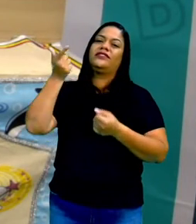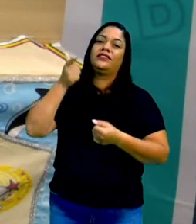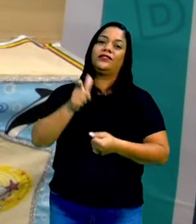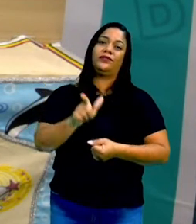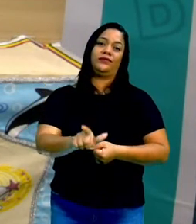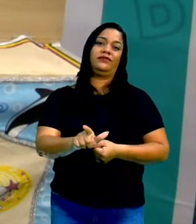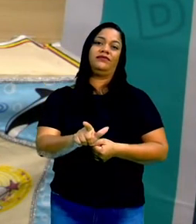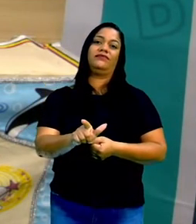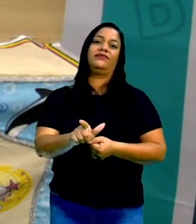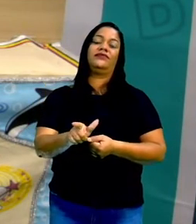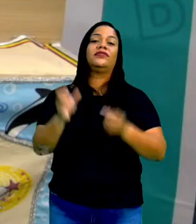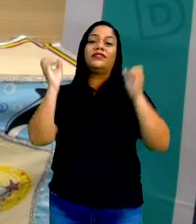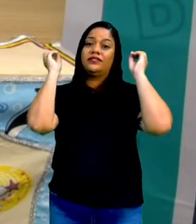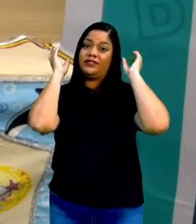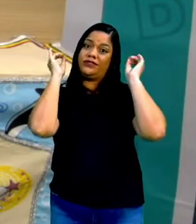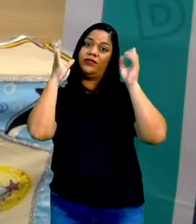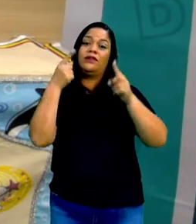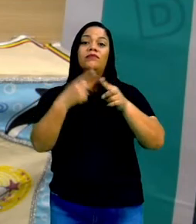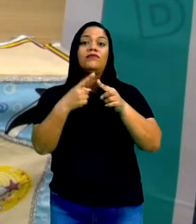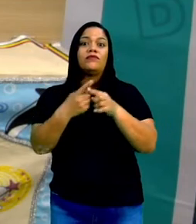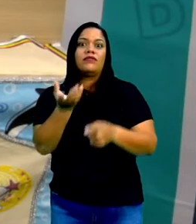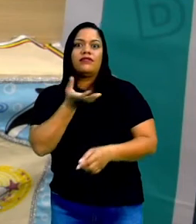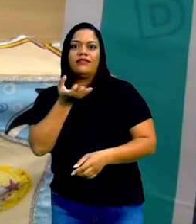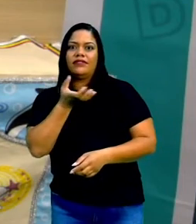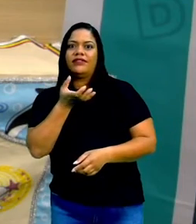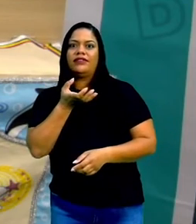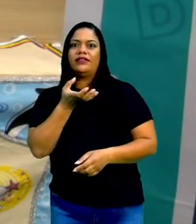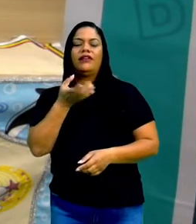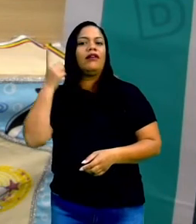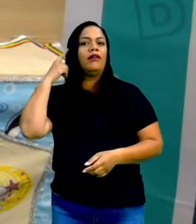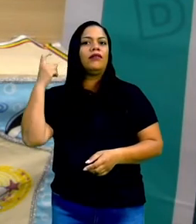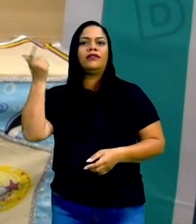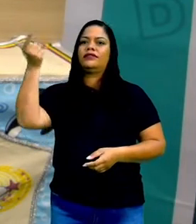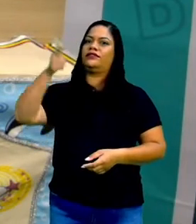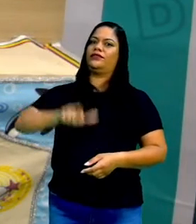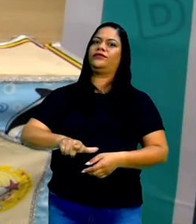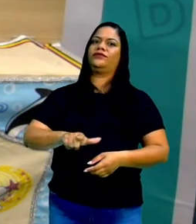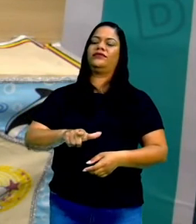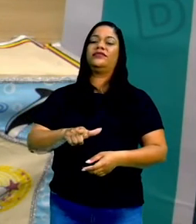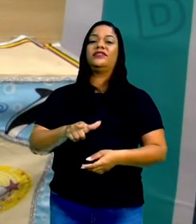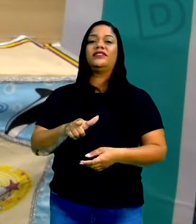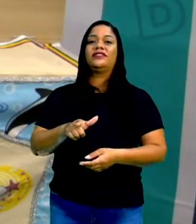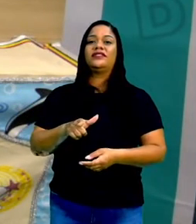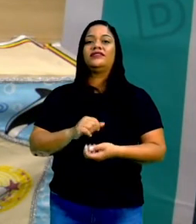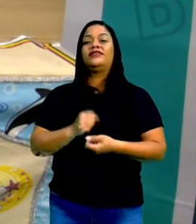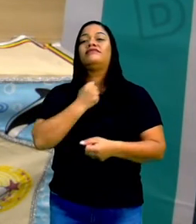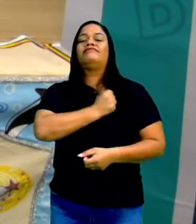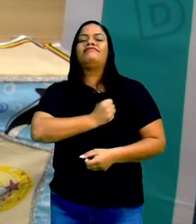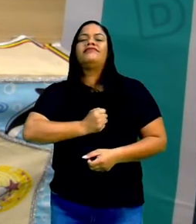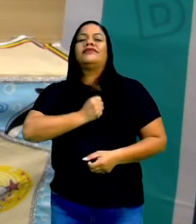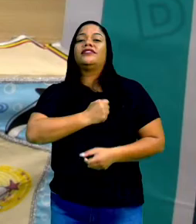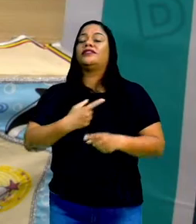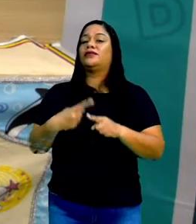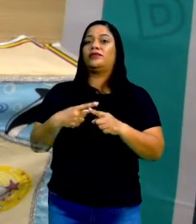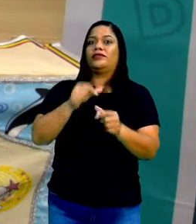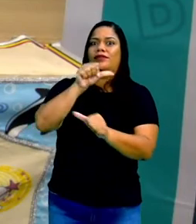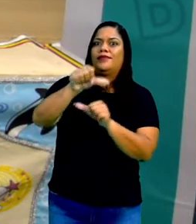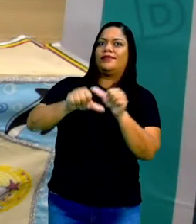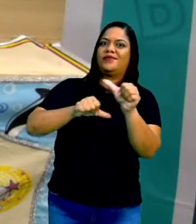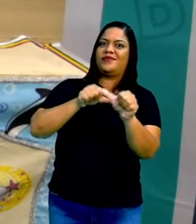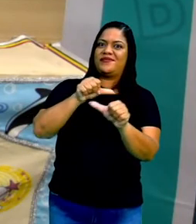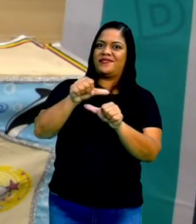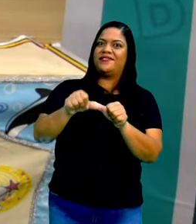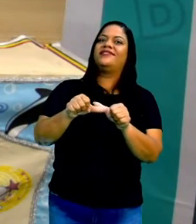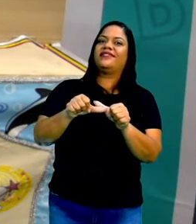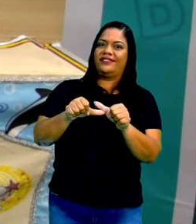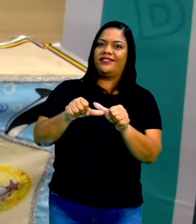dessa vez, leiturinha, porque ele queria o seu barulho de volta. Ele estava sentindo falta, porque ele mudou para agradar